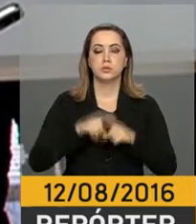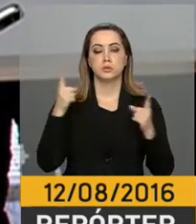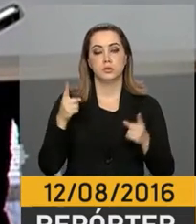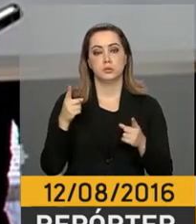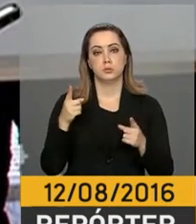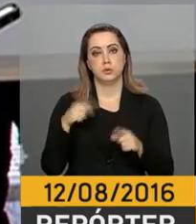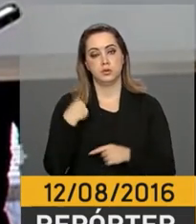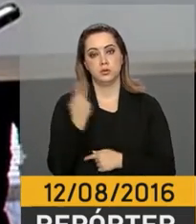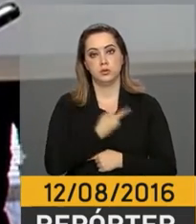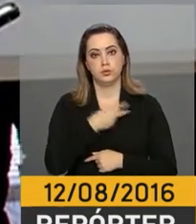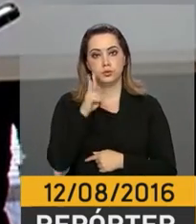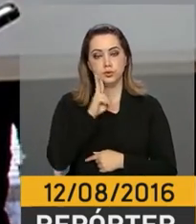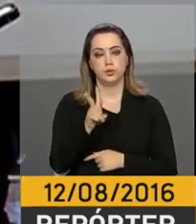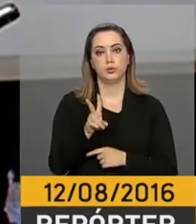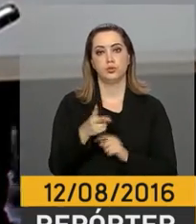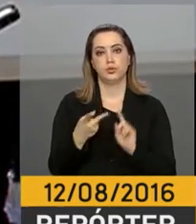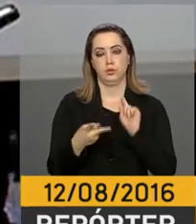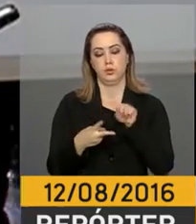dois aspectos. O primeiro,